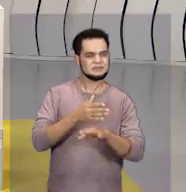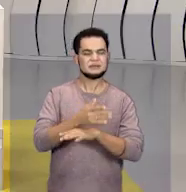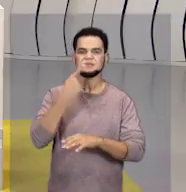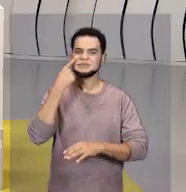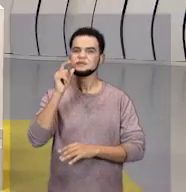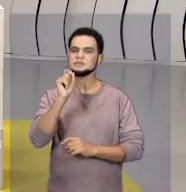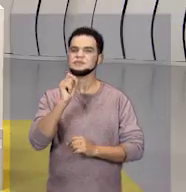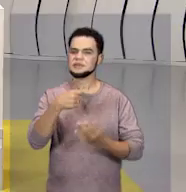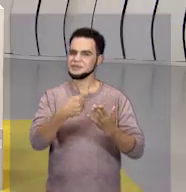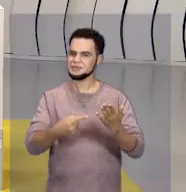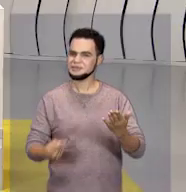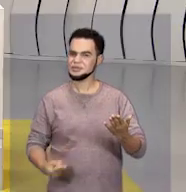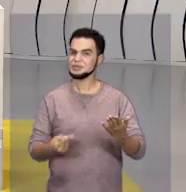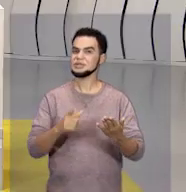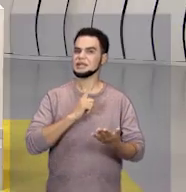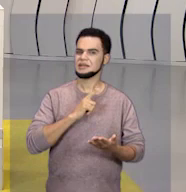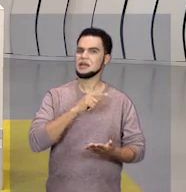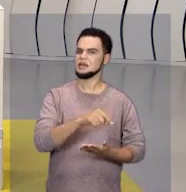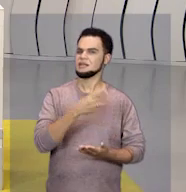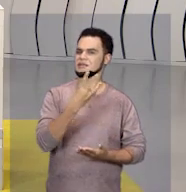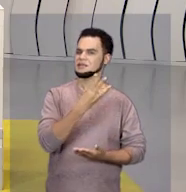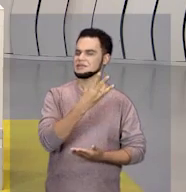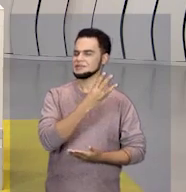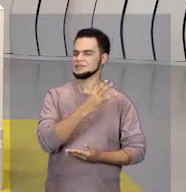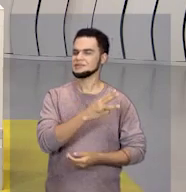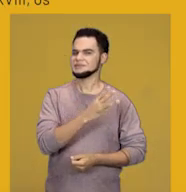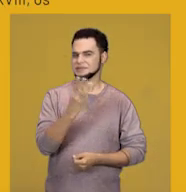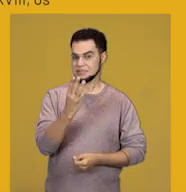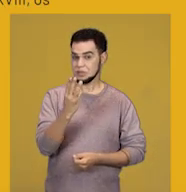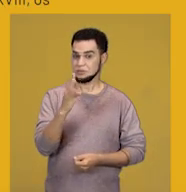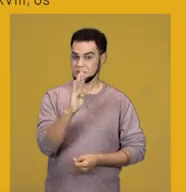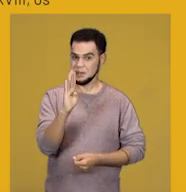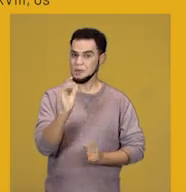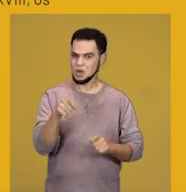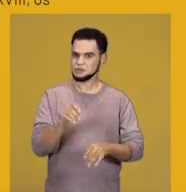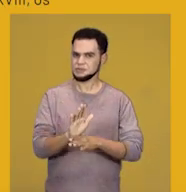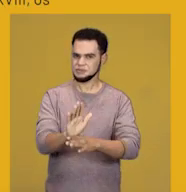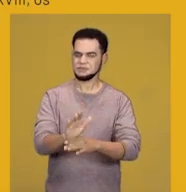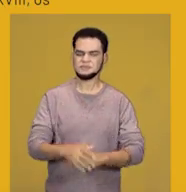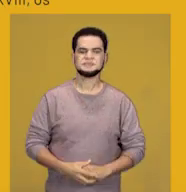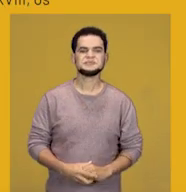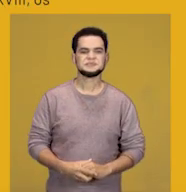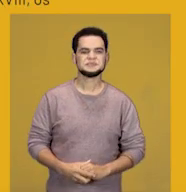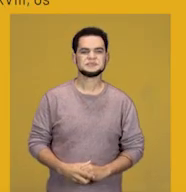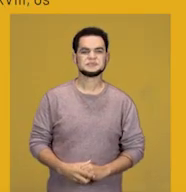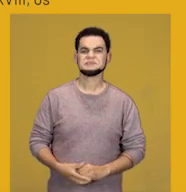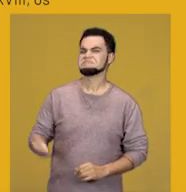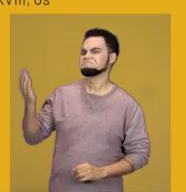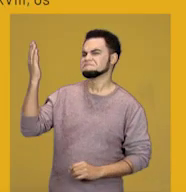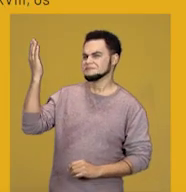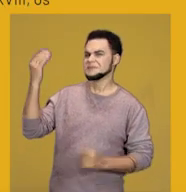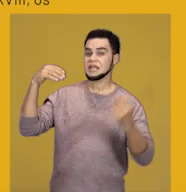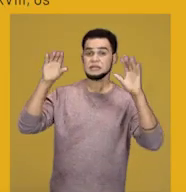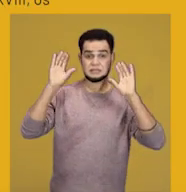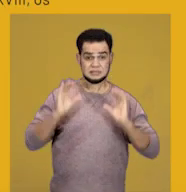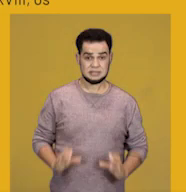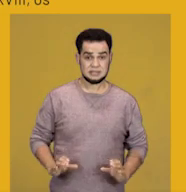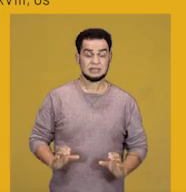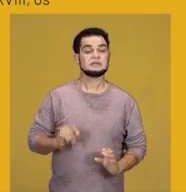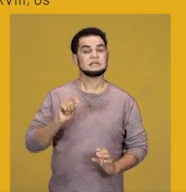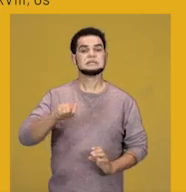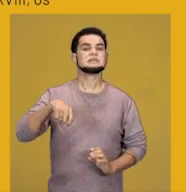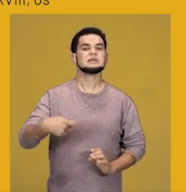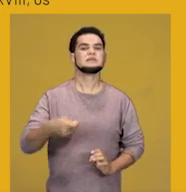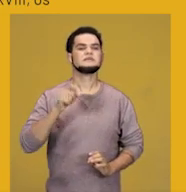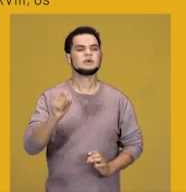do primeiro ano, do terceiro bimestre, pode te ajudar. Olha lá, cidadania é a ideia de que ela é a execução dos direitos